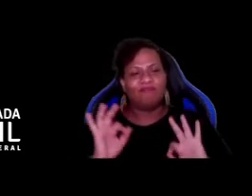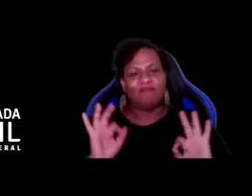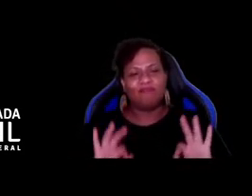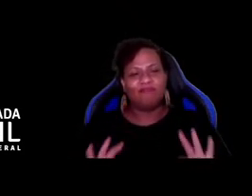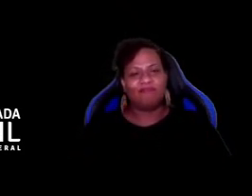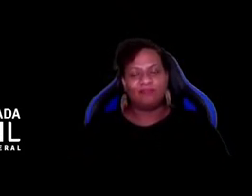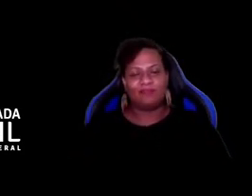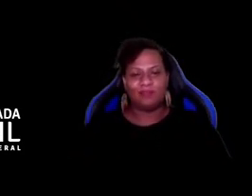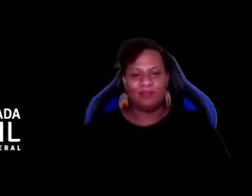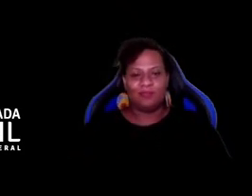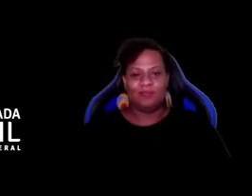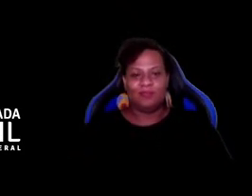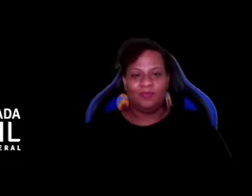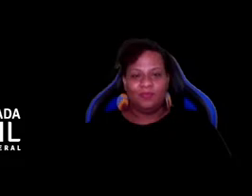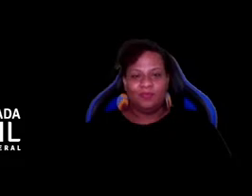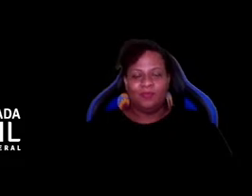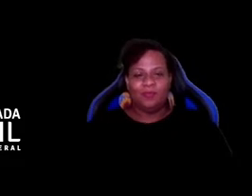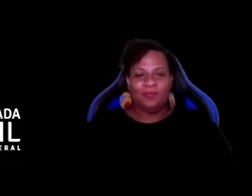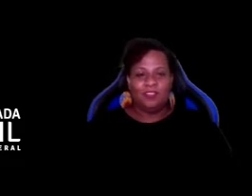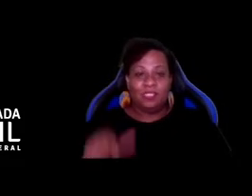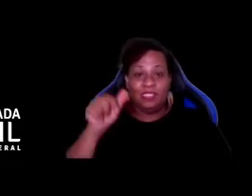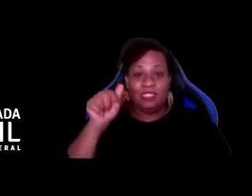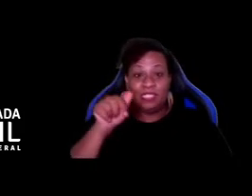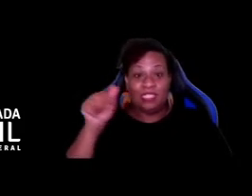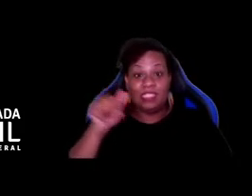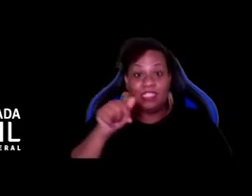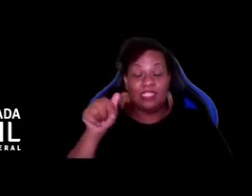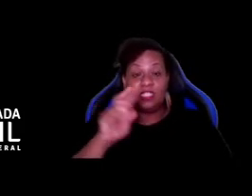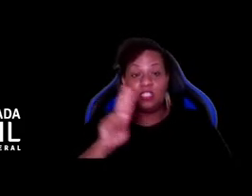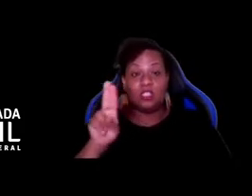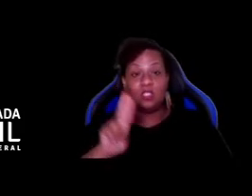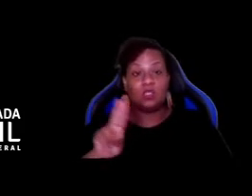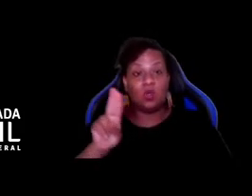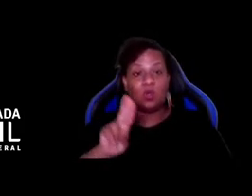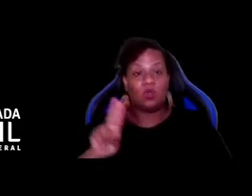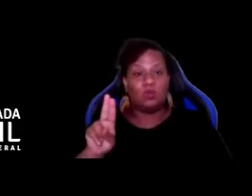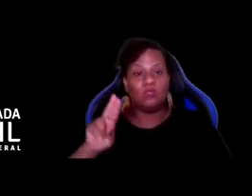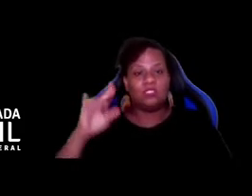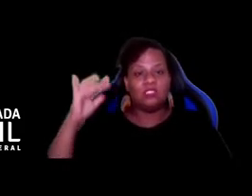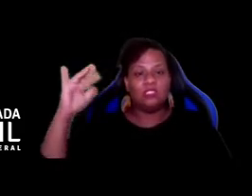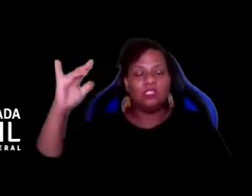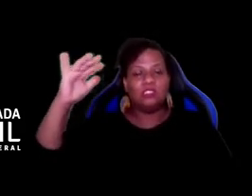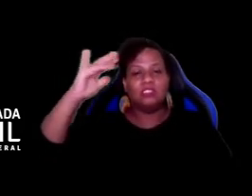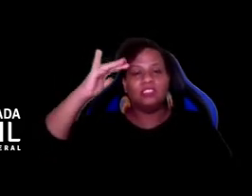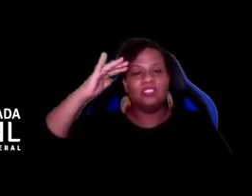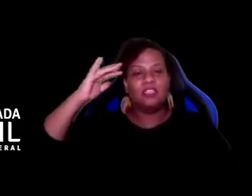são 77 nomes de Deus, né, que foi